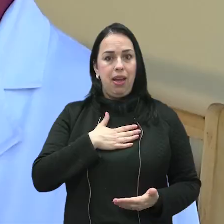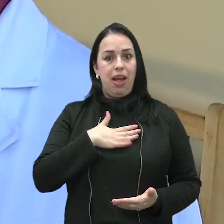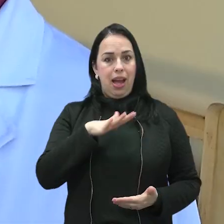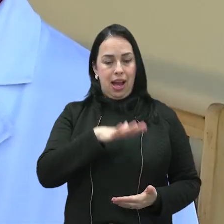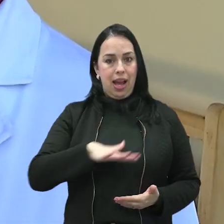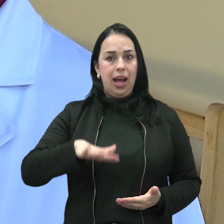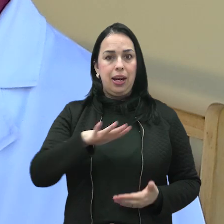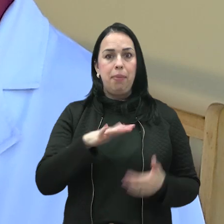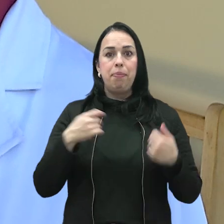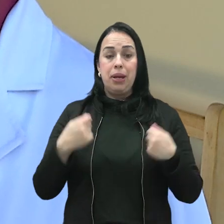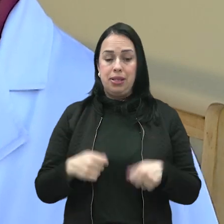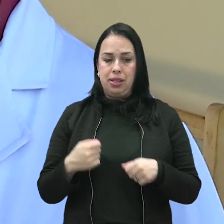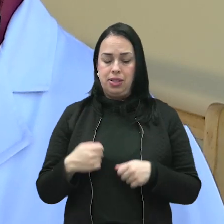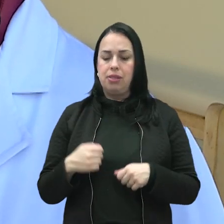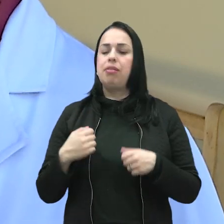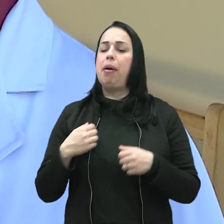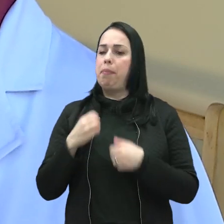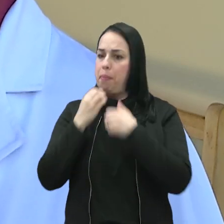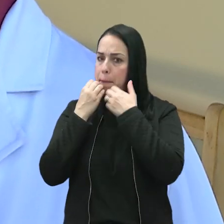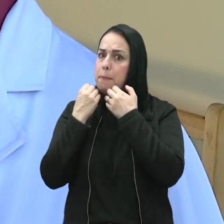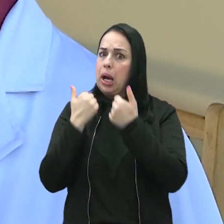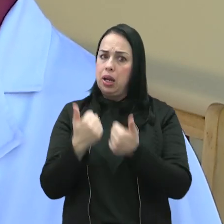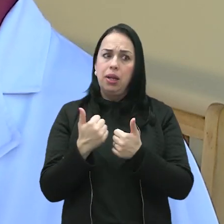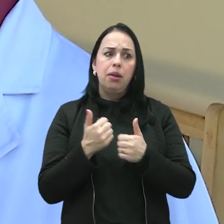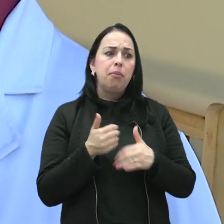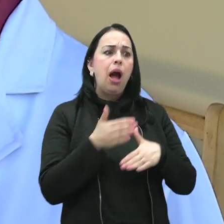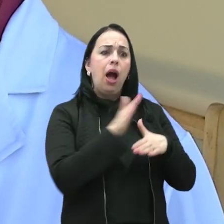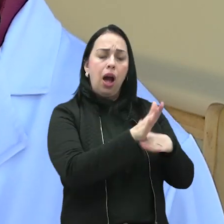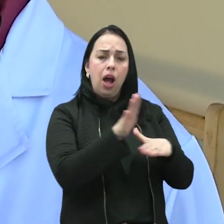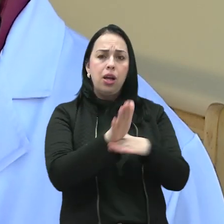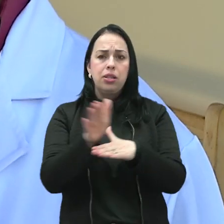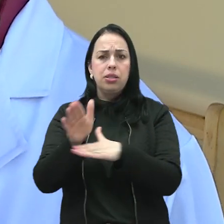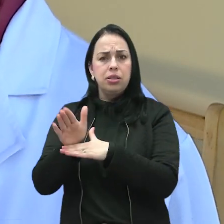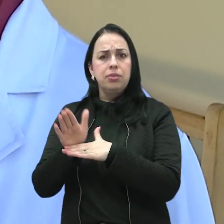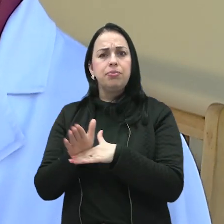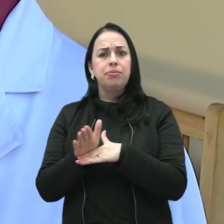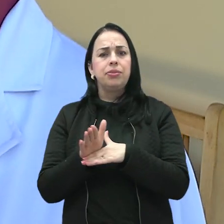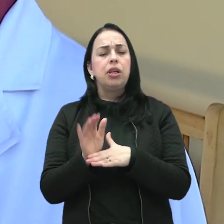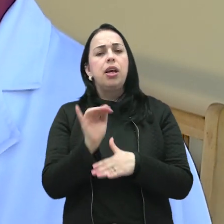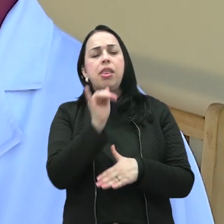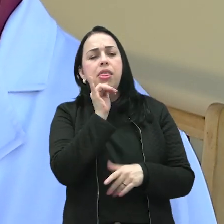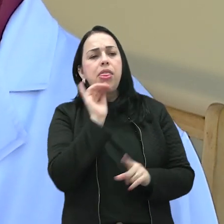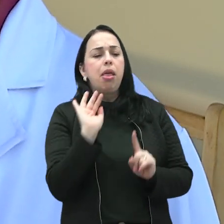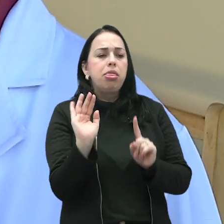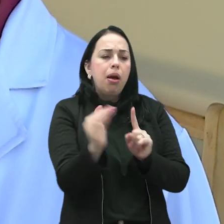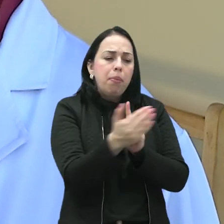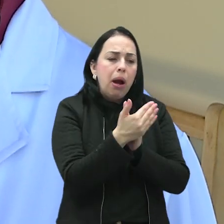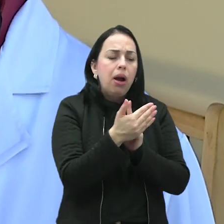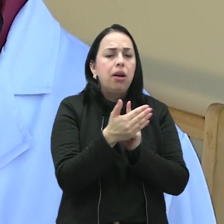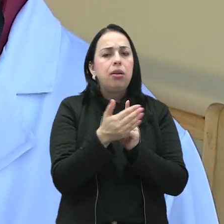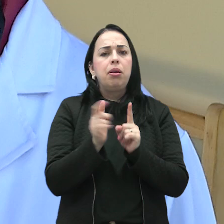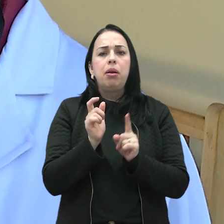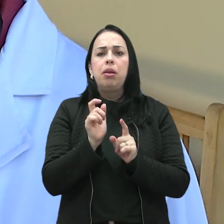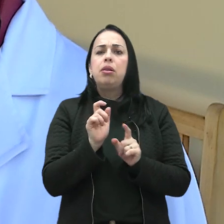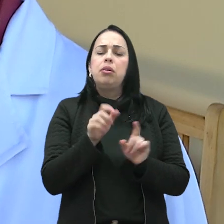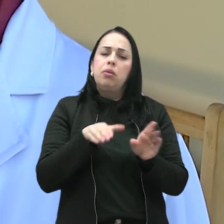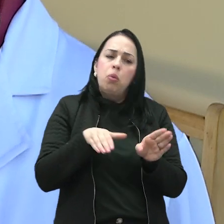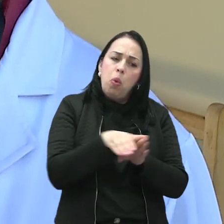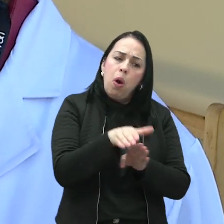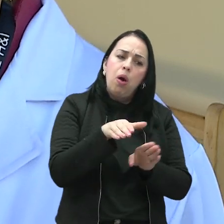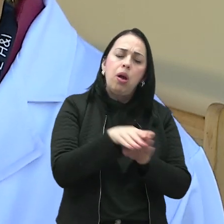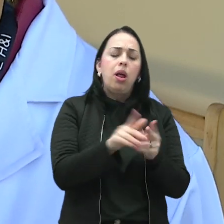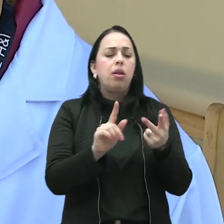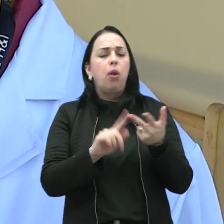dele. Em todas as áreas da minha vida eu preciso estar bem para passar algo de bem, né? Algo de bom, que seja um abraço, uma palavra